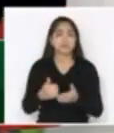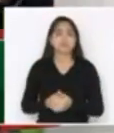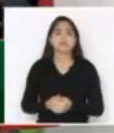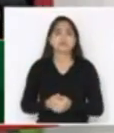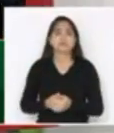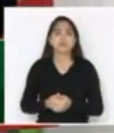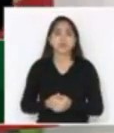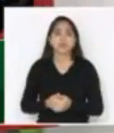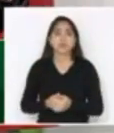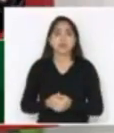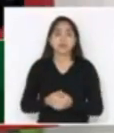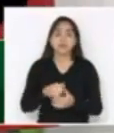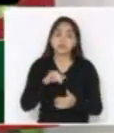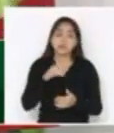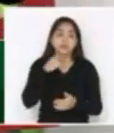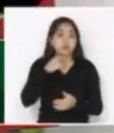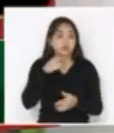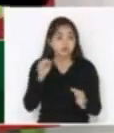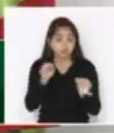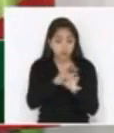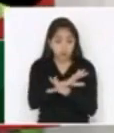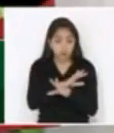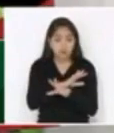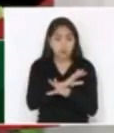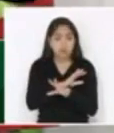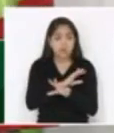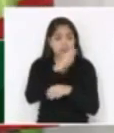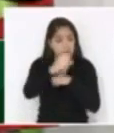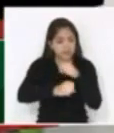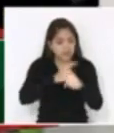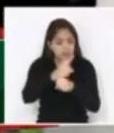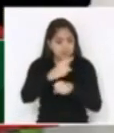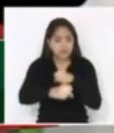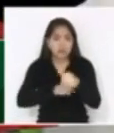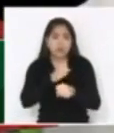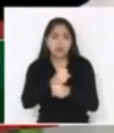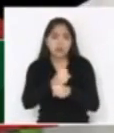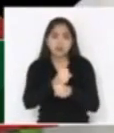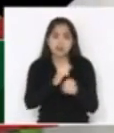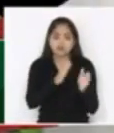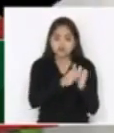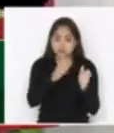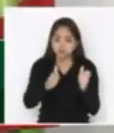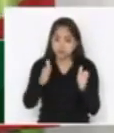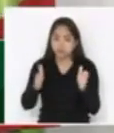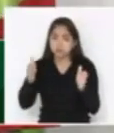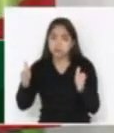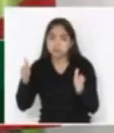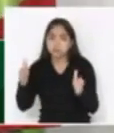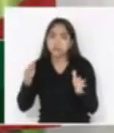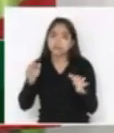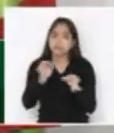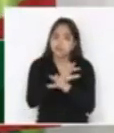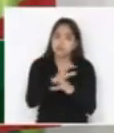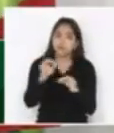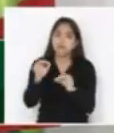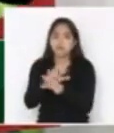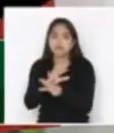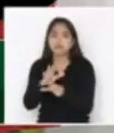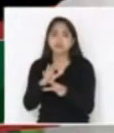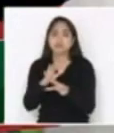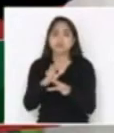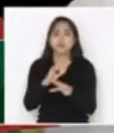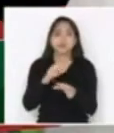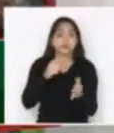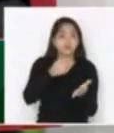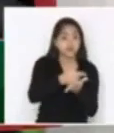dizer, se não der para concluir tudo, cada ano uma parte, até nós concluir. A comunidade merece, paga os seus impostos para